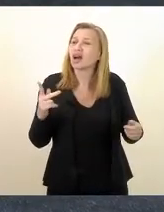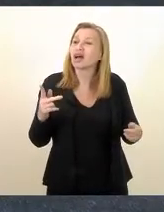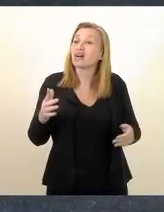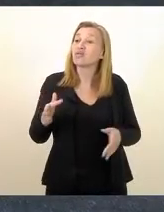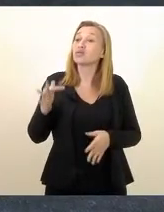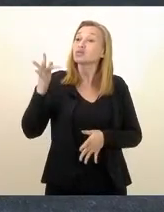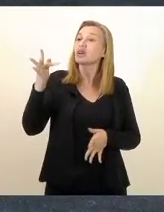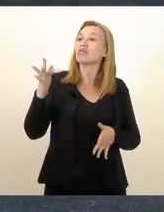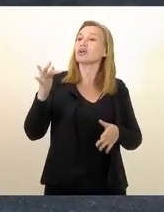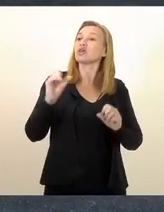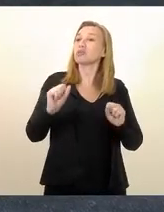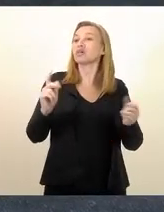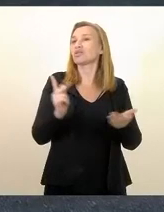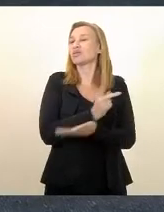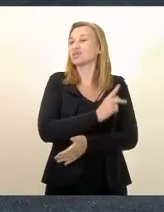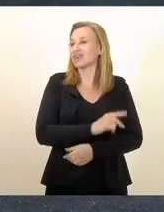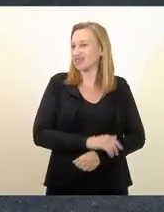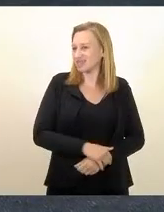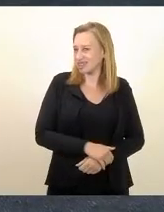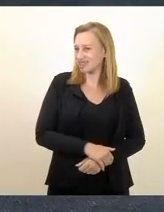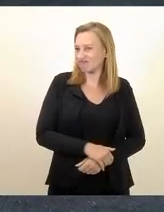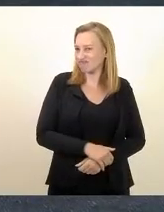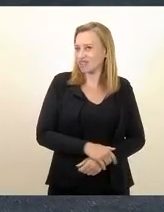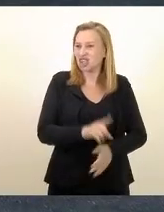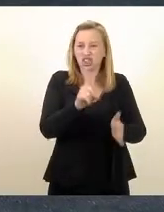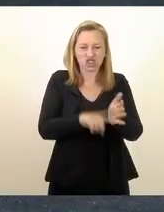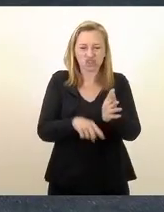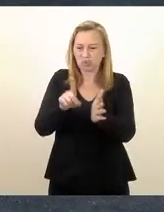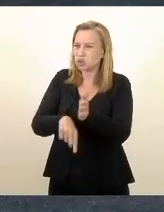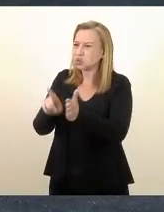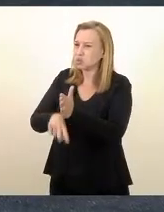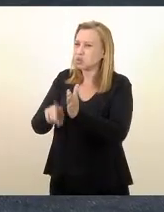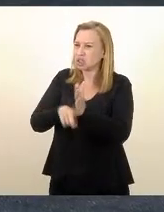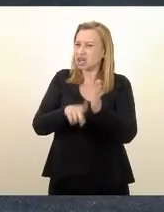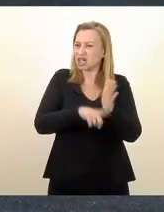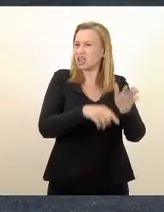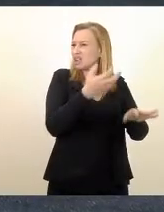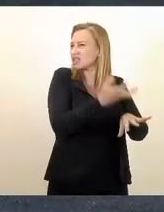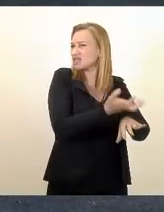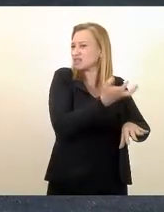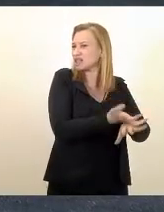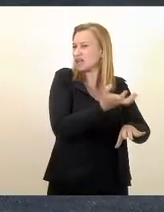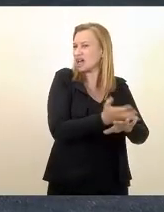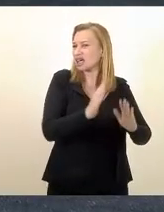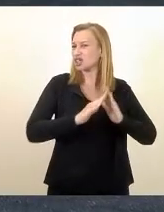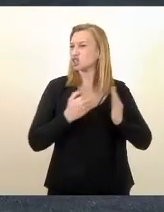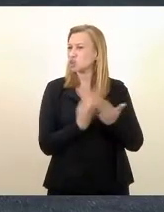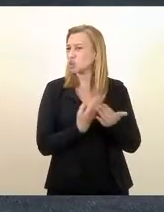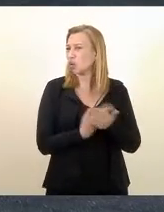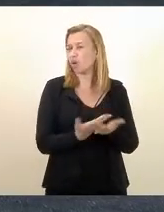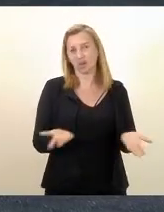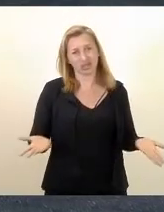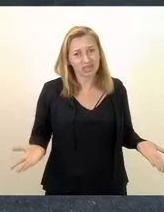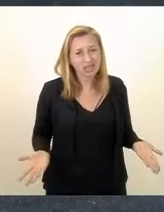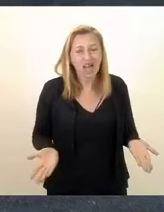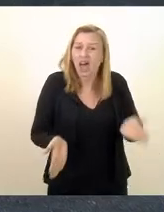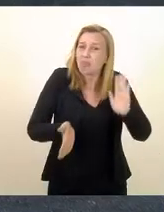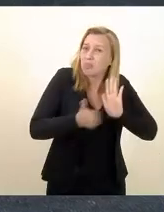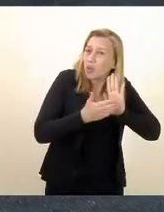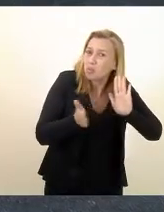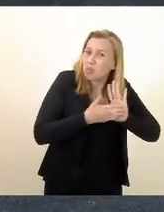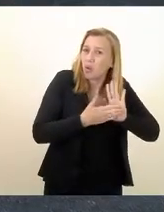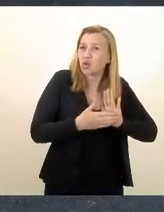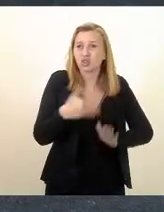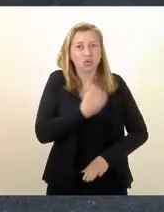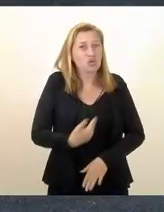uma tentativa de militarizar as nossas escolas essa tem sido a proposta do